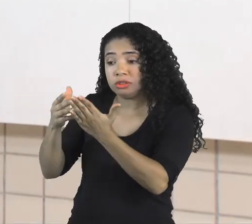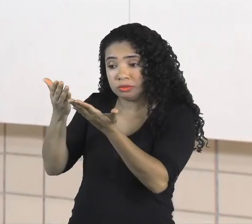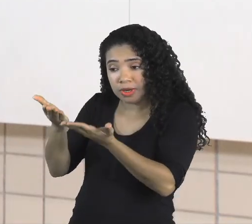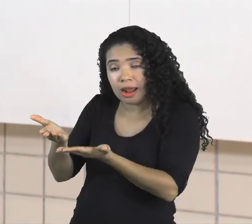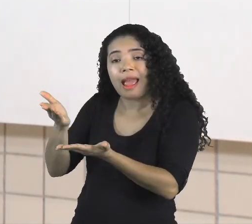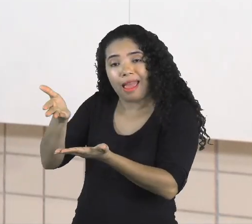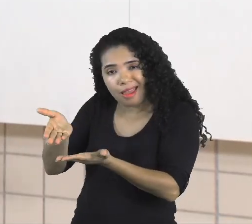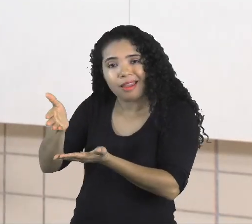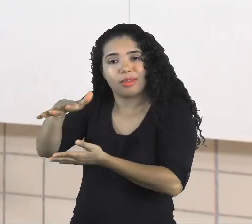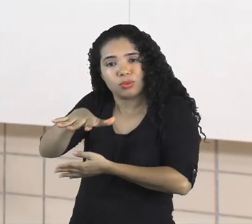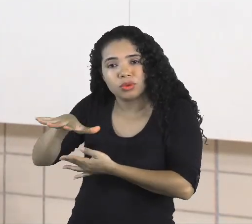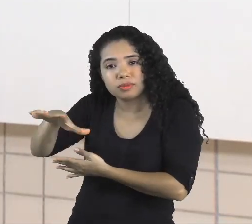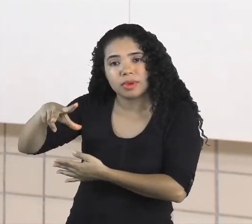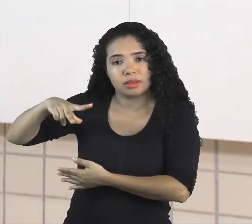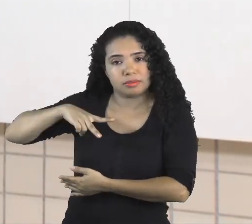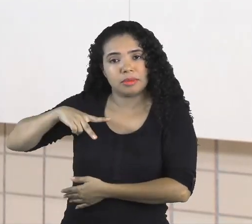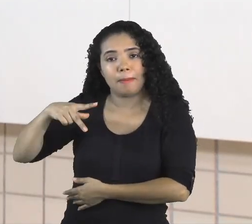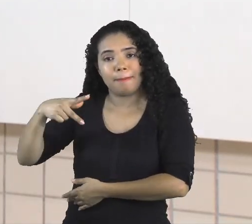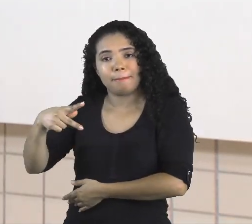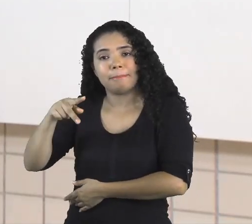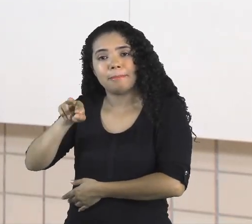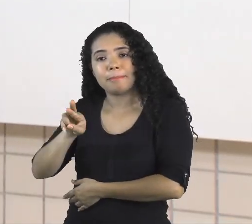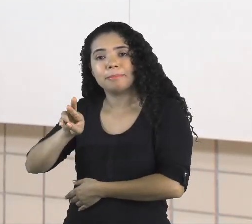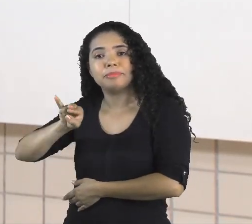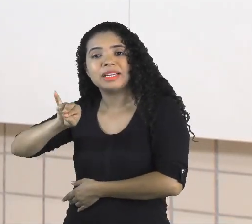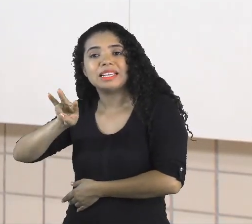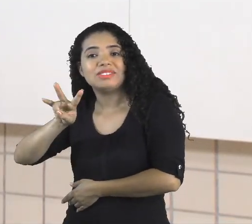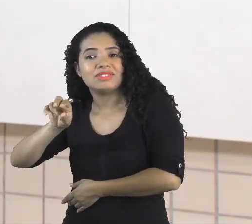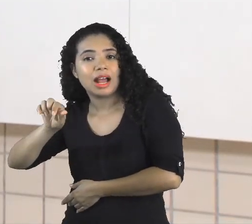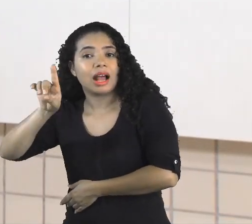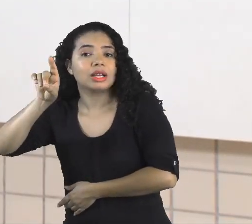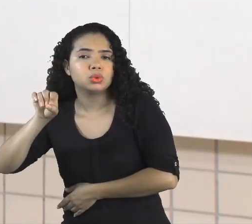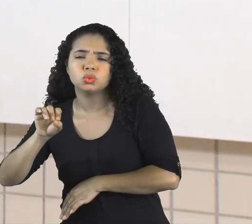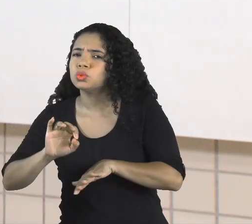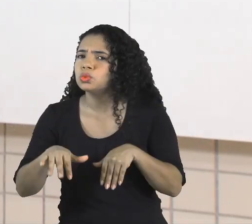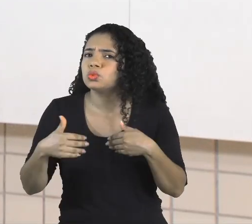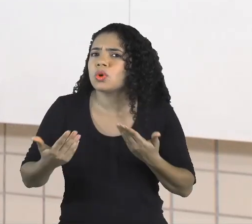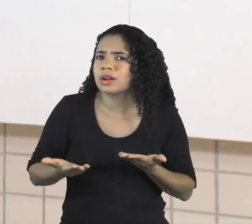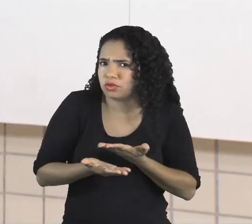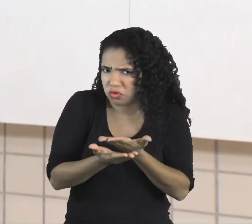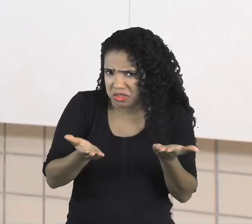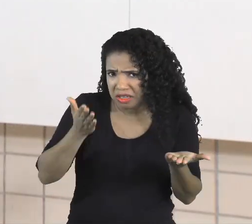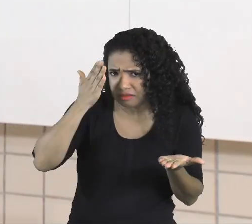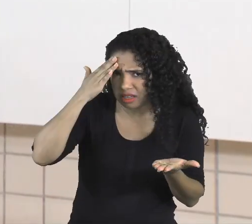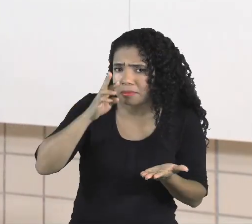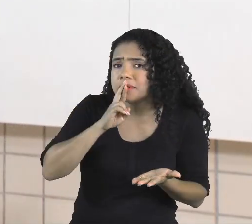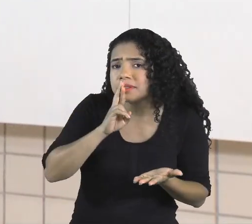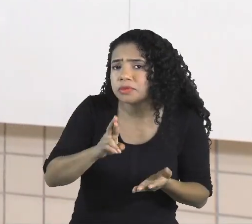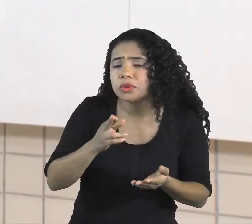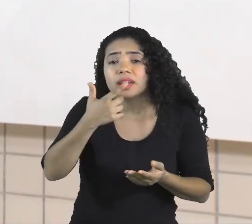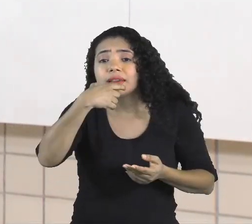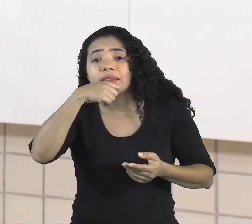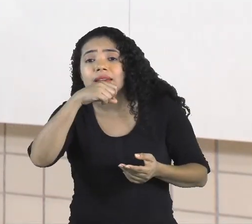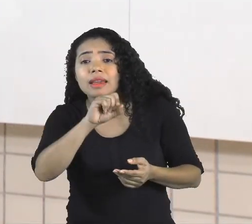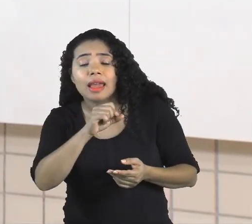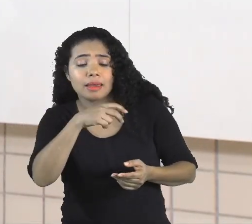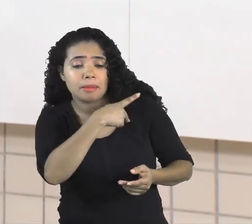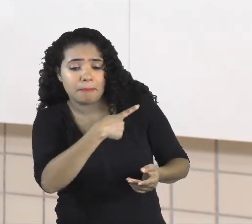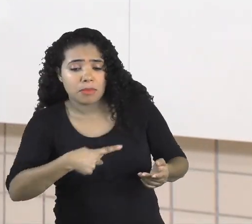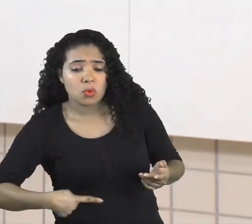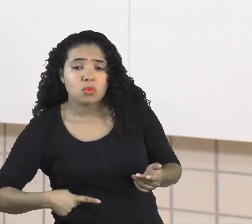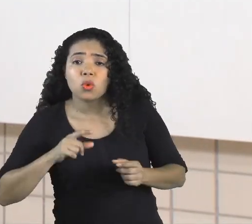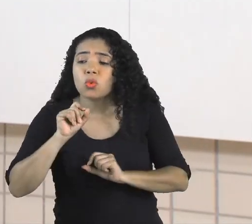loja, são espaços privados. Quais são eles? Você sabe responder o que é público e o que é